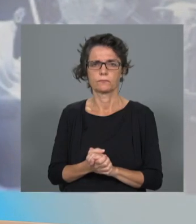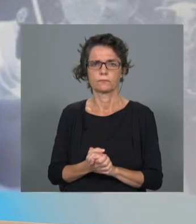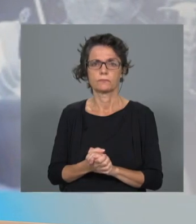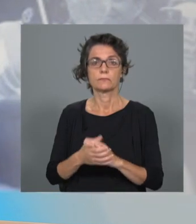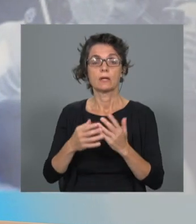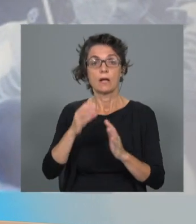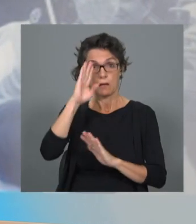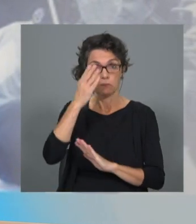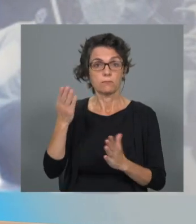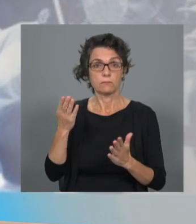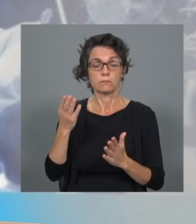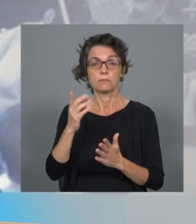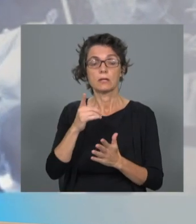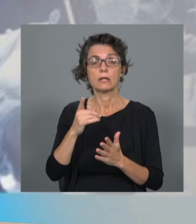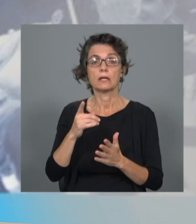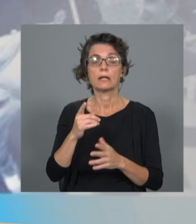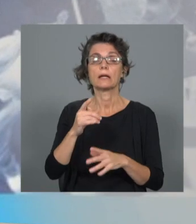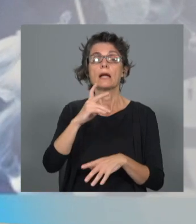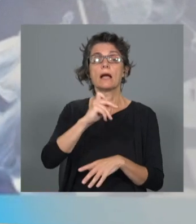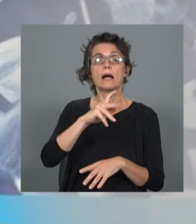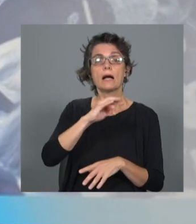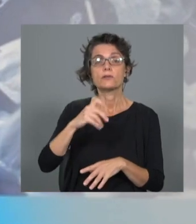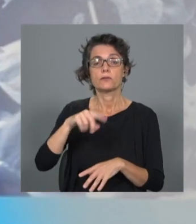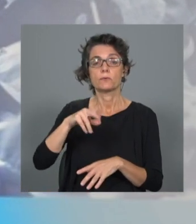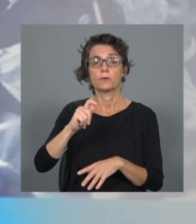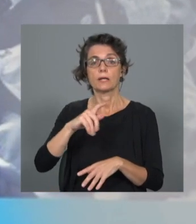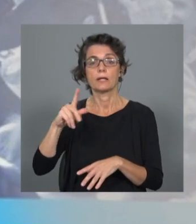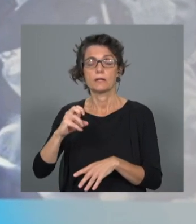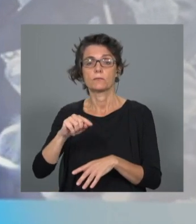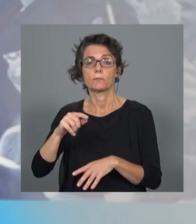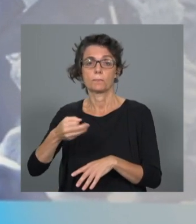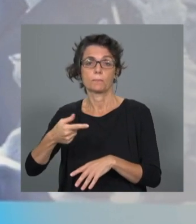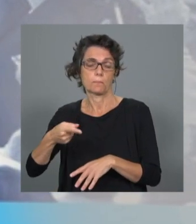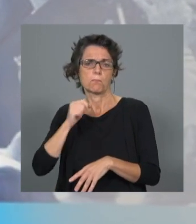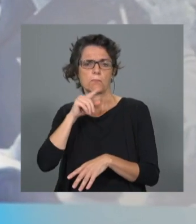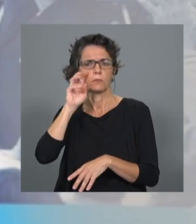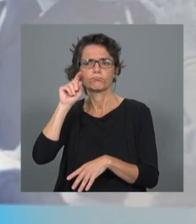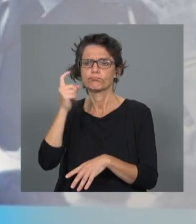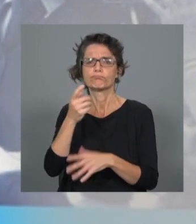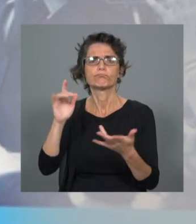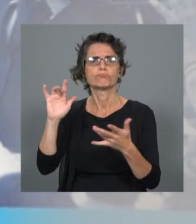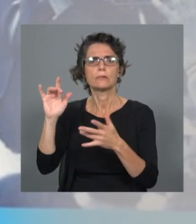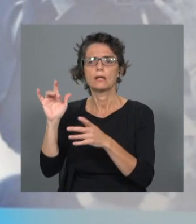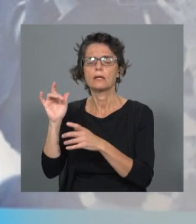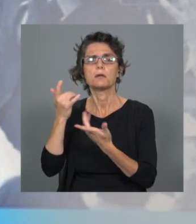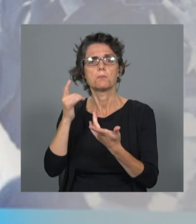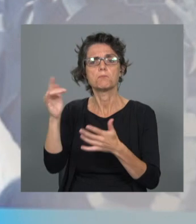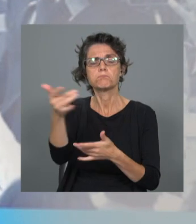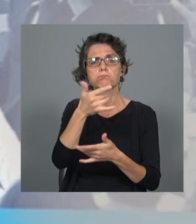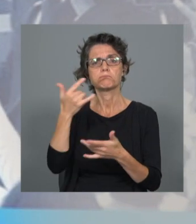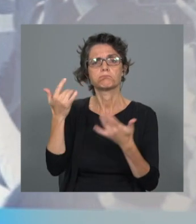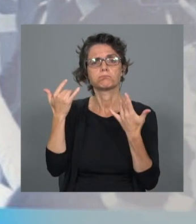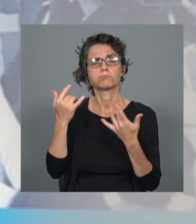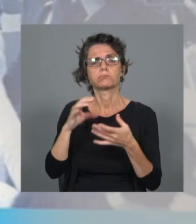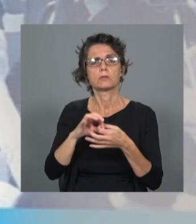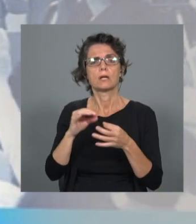Já sabe que é em agência.eclésia.pt que pode encontrar os temas da atualidade na Igreja Católica. Agora, o desafio